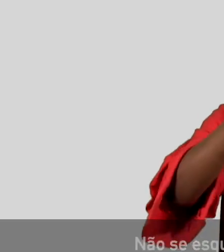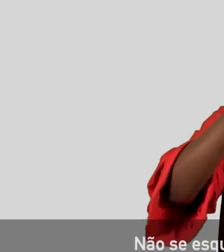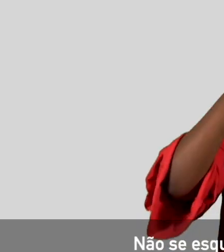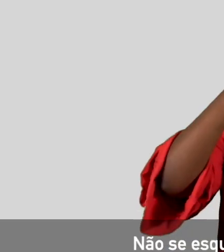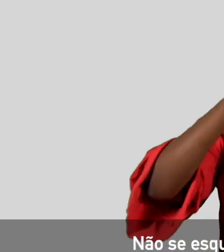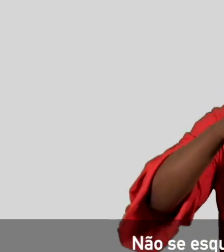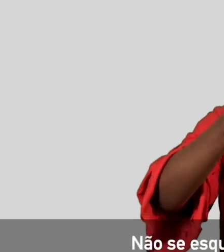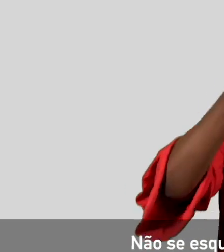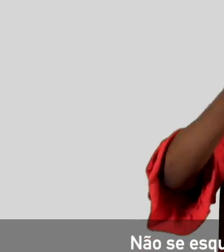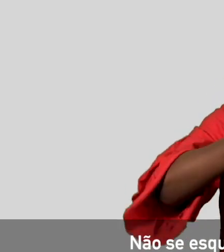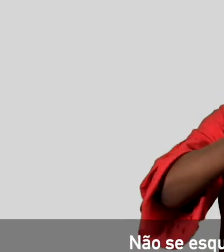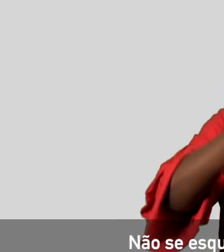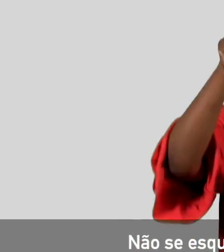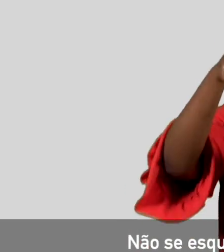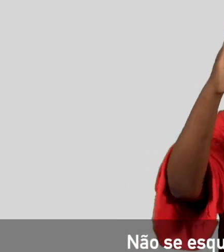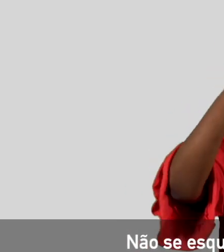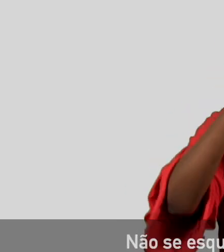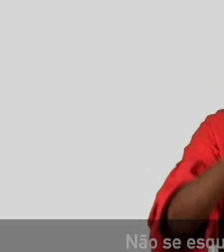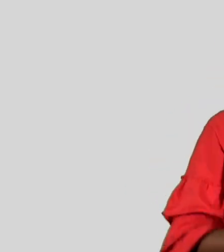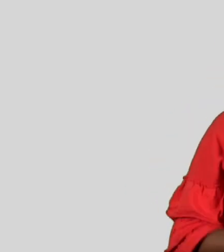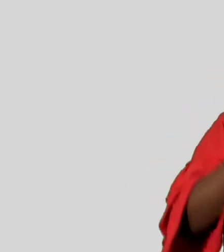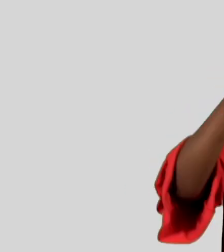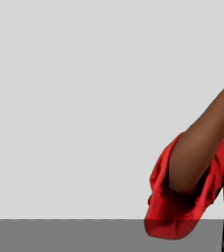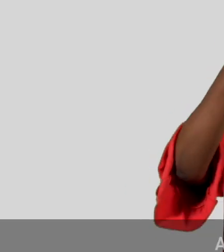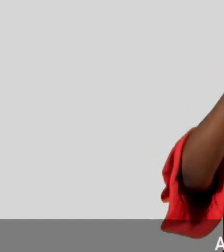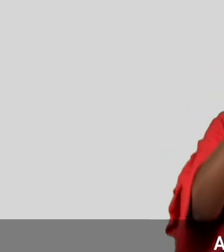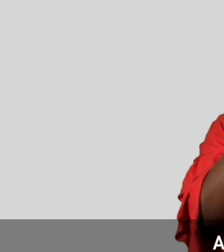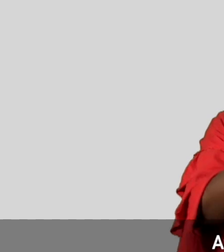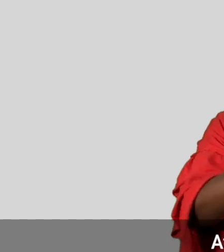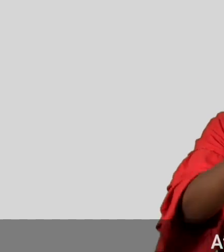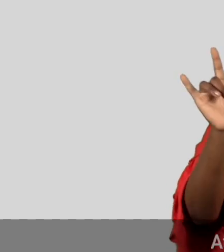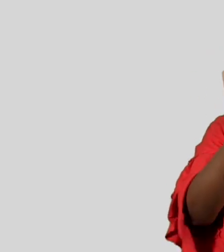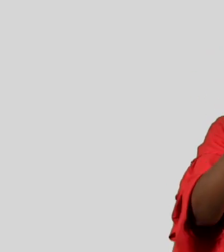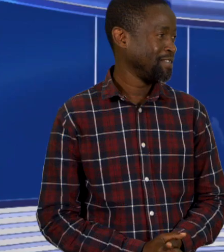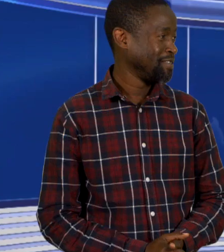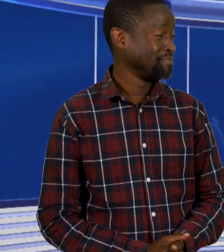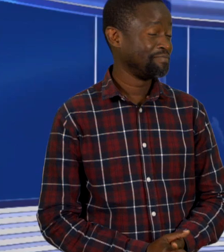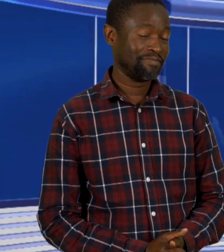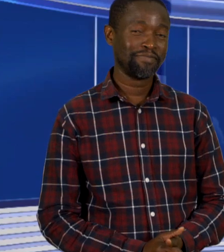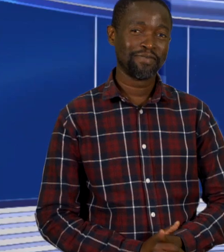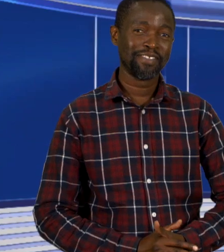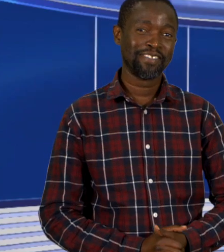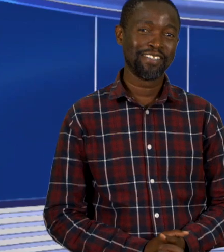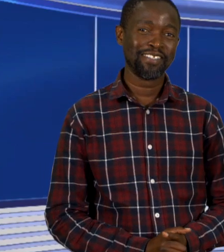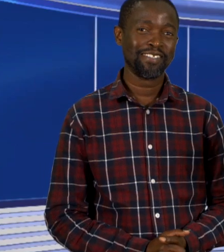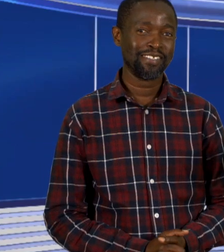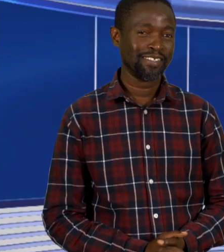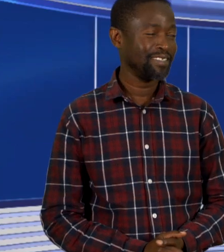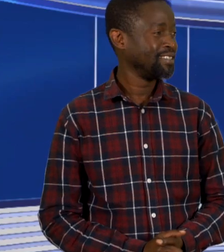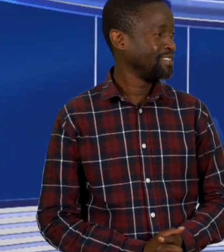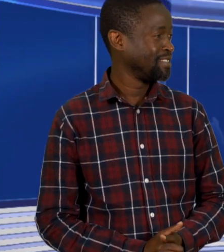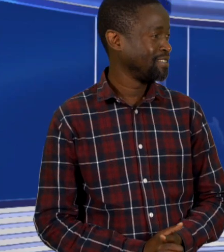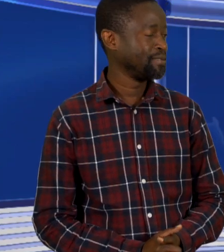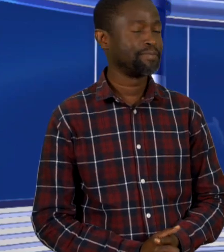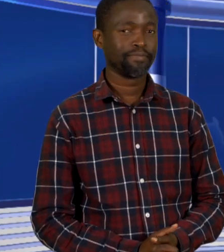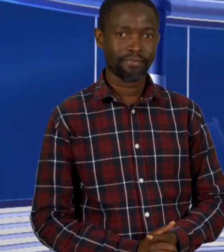Não se esqueça de exercitar aí em casa. Até a próxima aula. Chegamos ao fim de mais uma